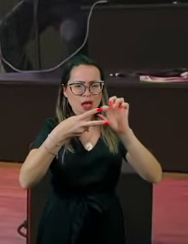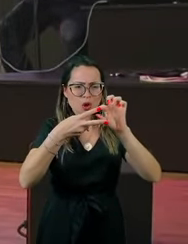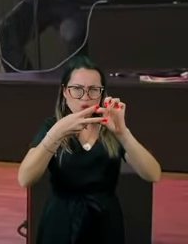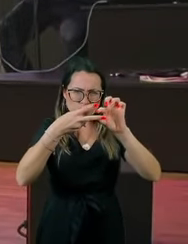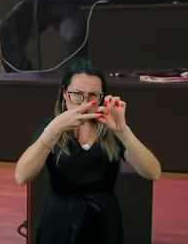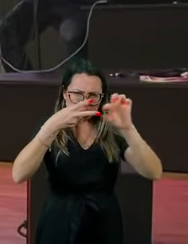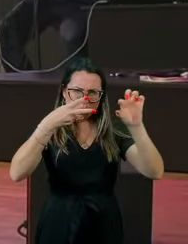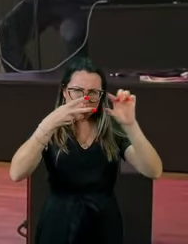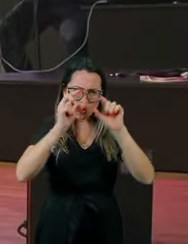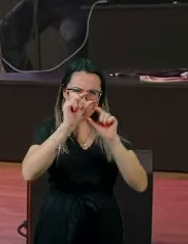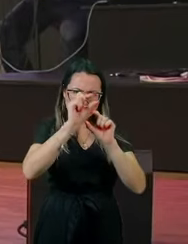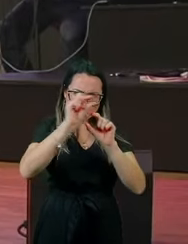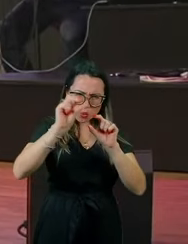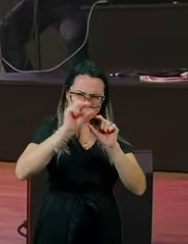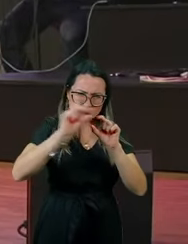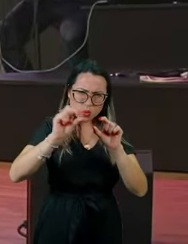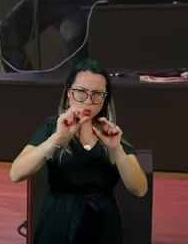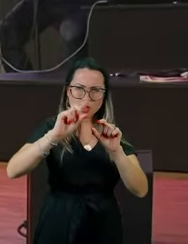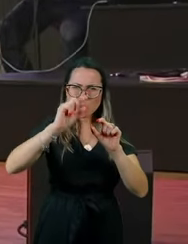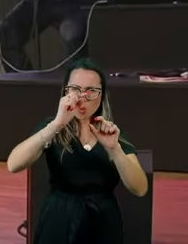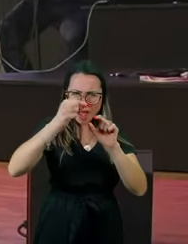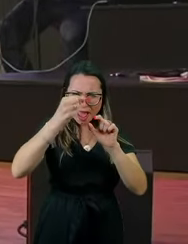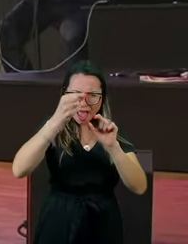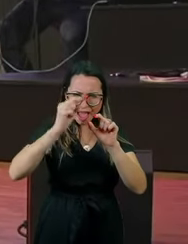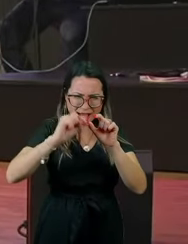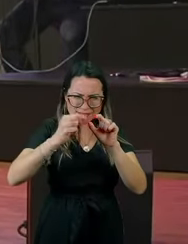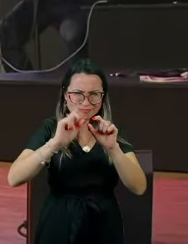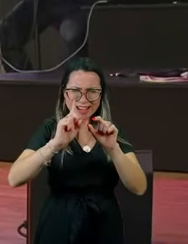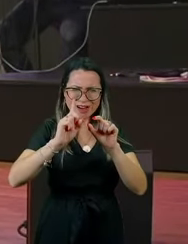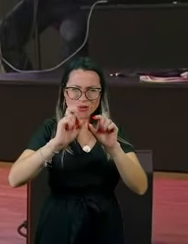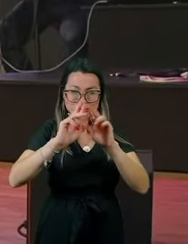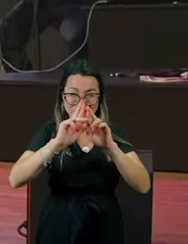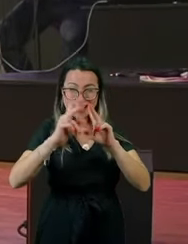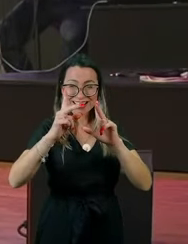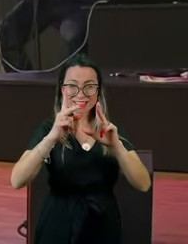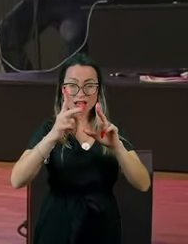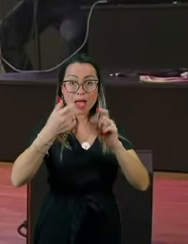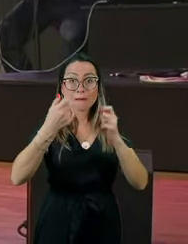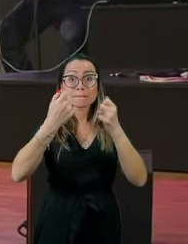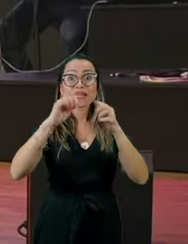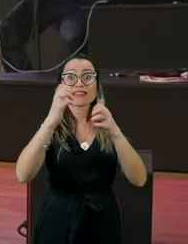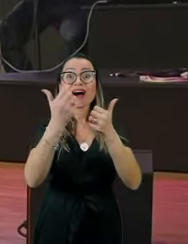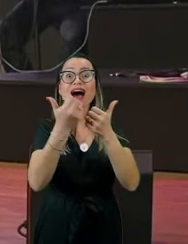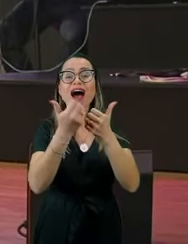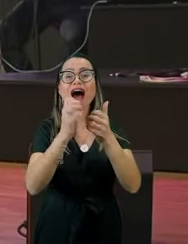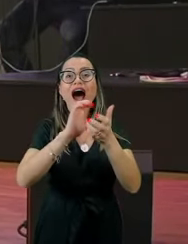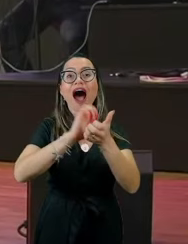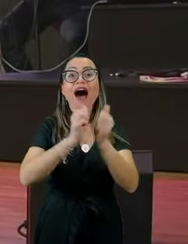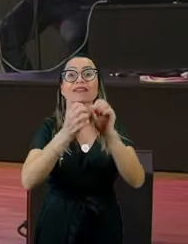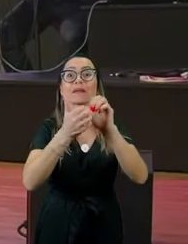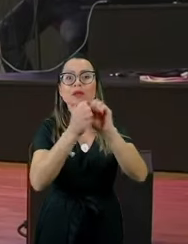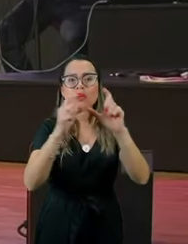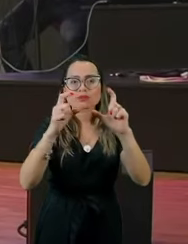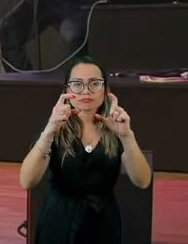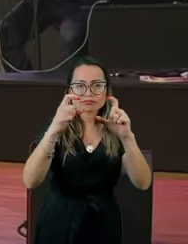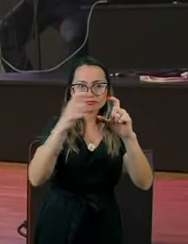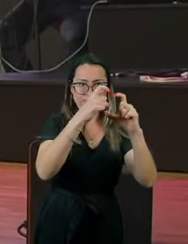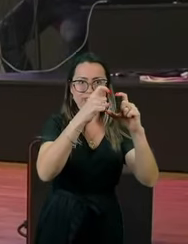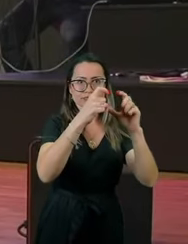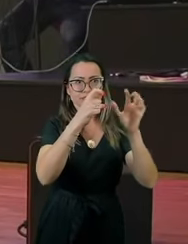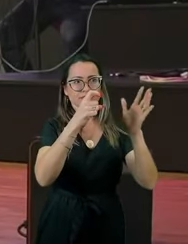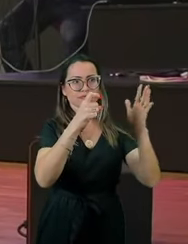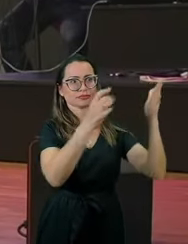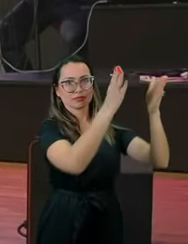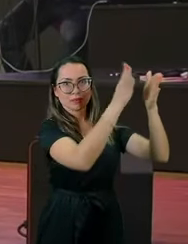essa funcionalidade e colocasse de volta para o funcionamento. Bom, as mulheres conectoras,